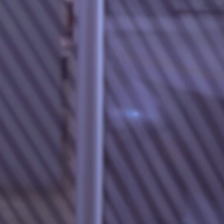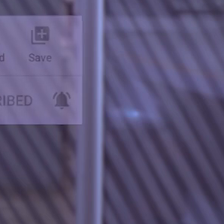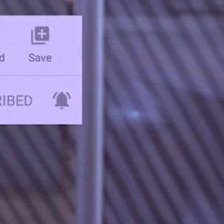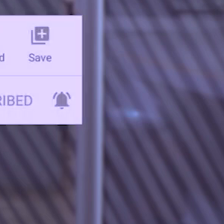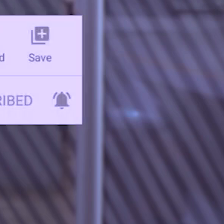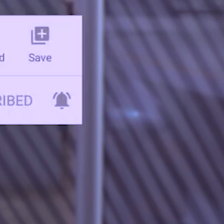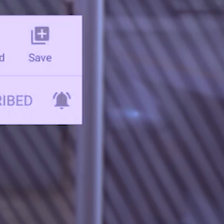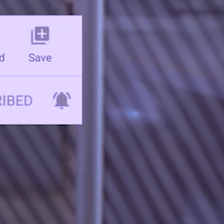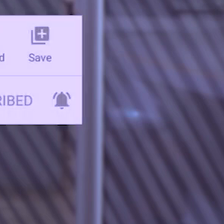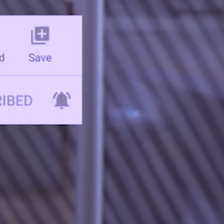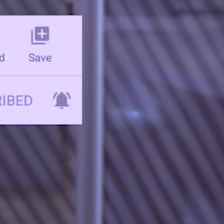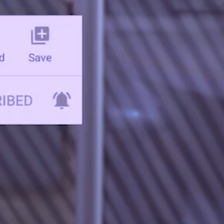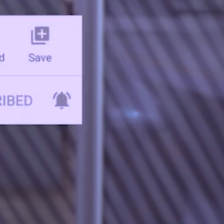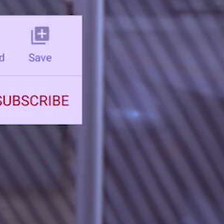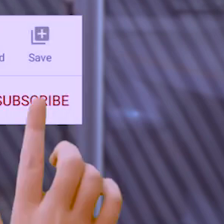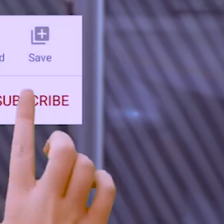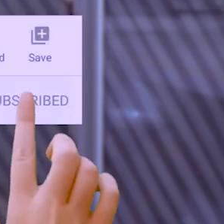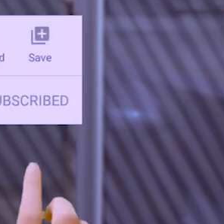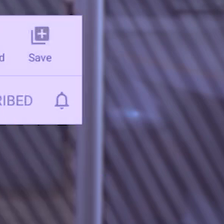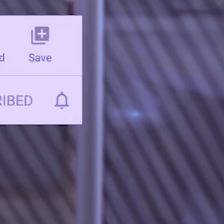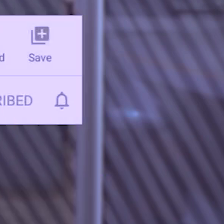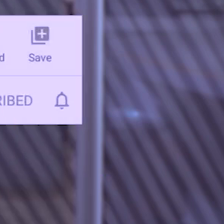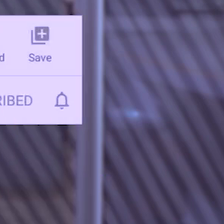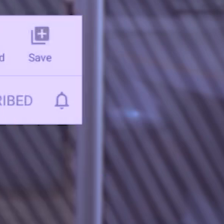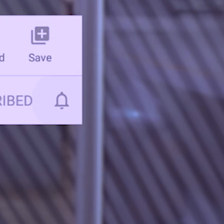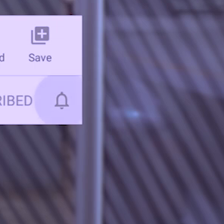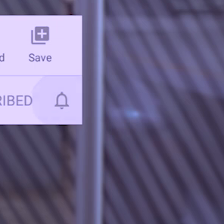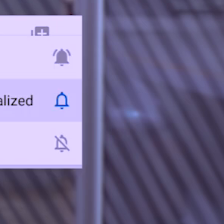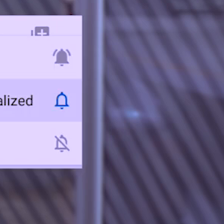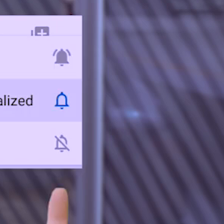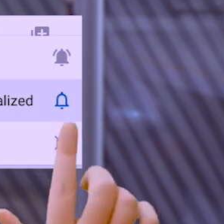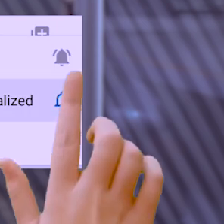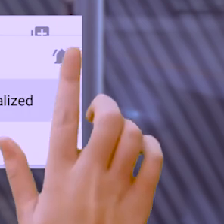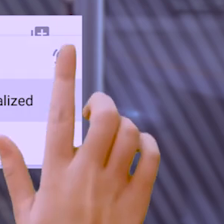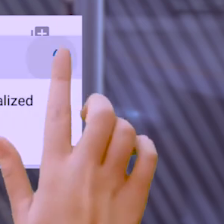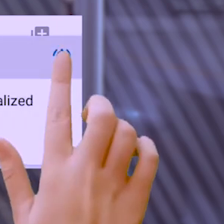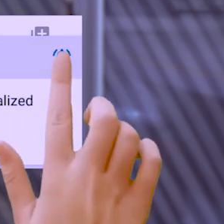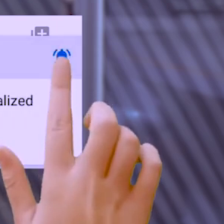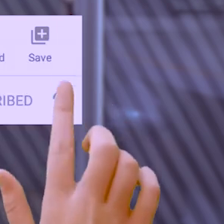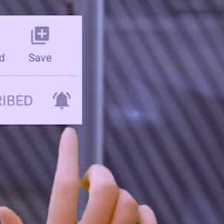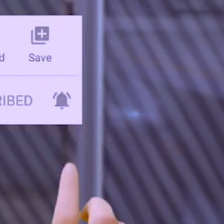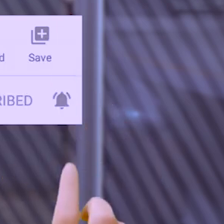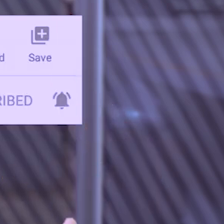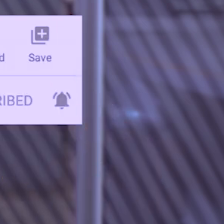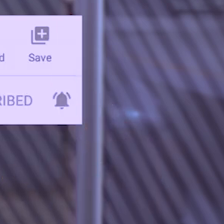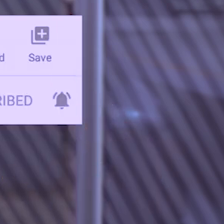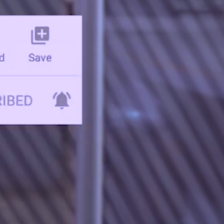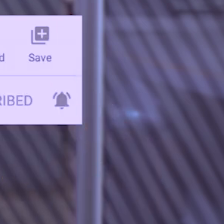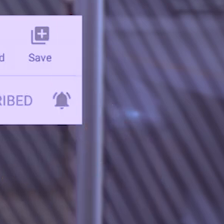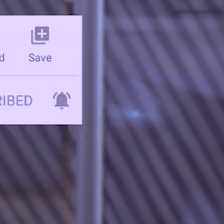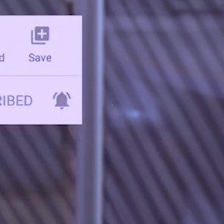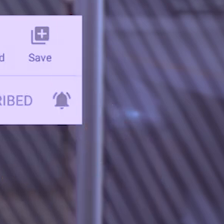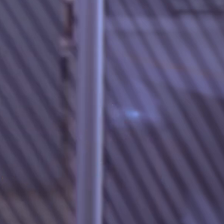Before you watch this video, don't forget to like and subscribe to Social Media Hegemon TV, and do not forget to press the notification button and to get